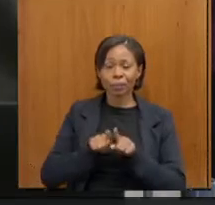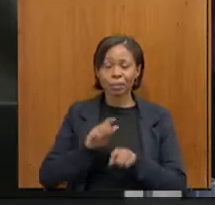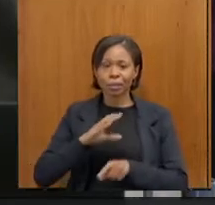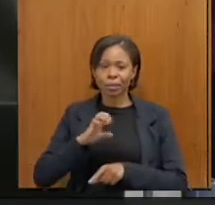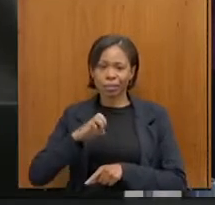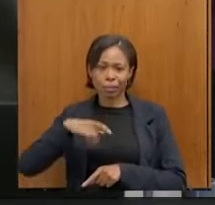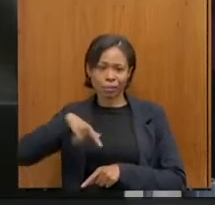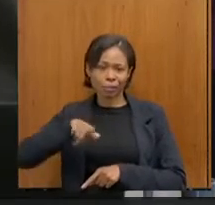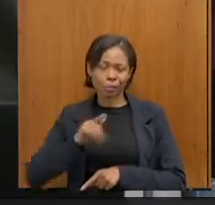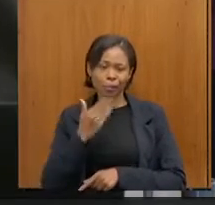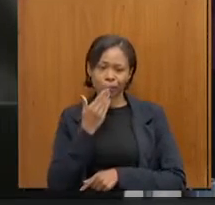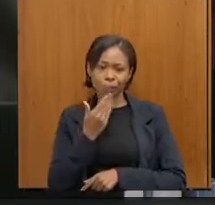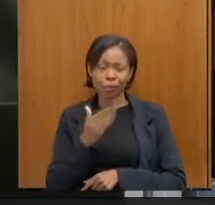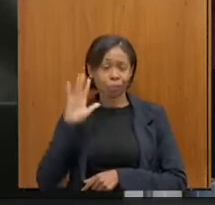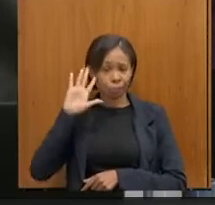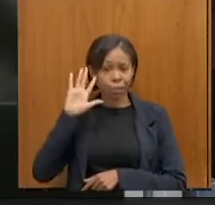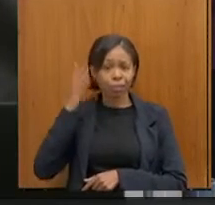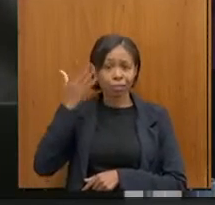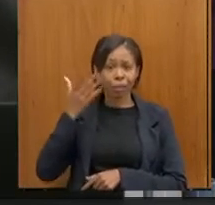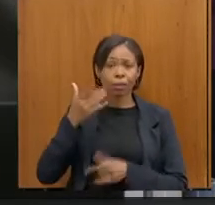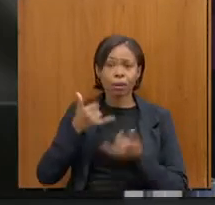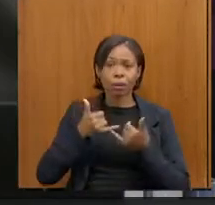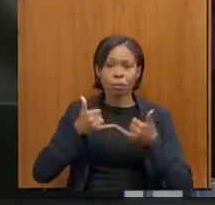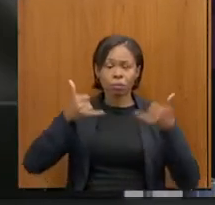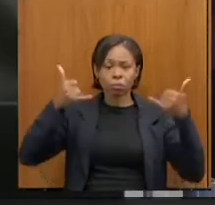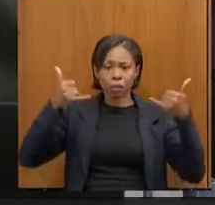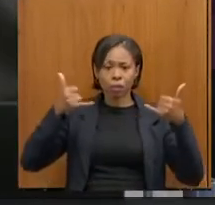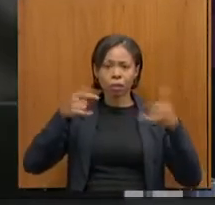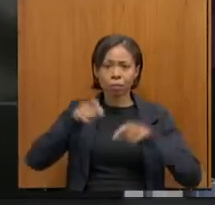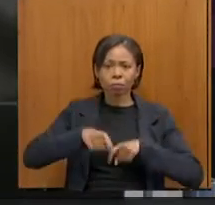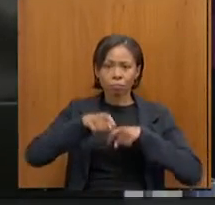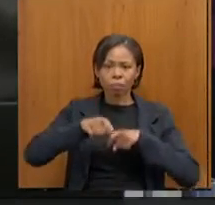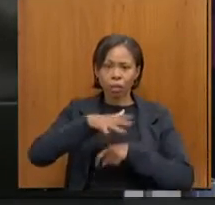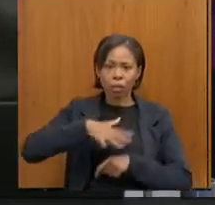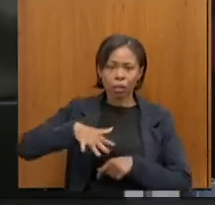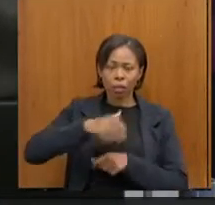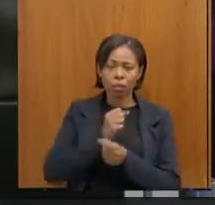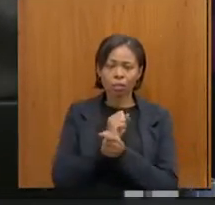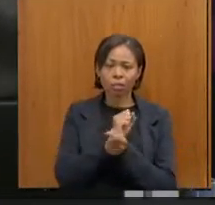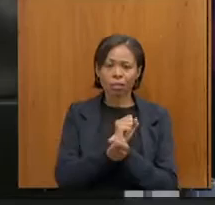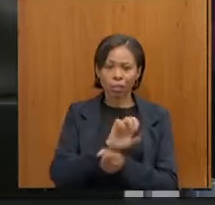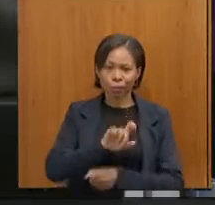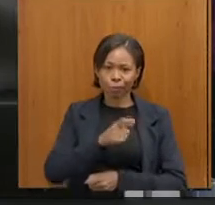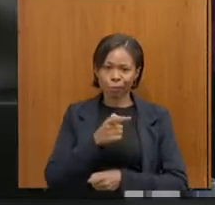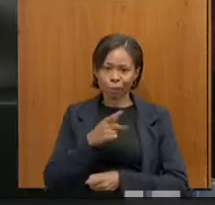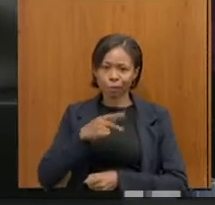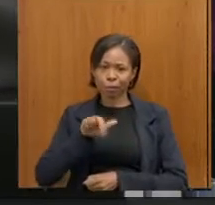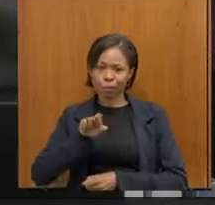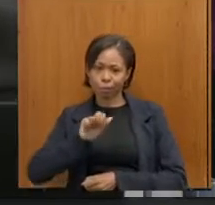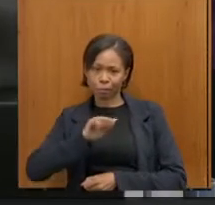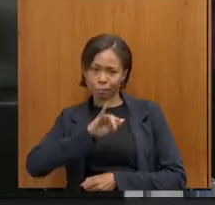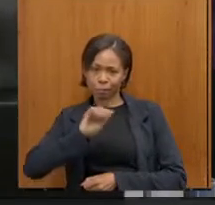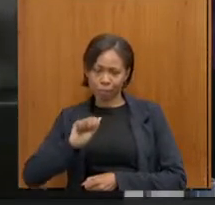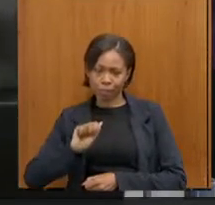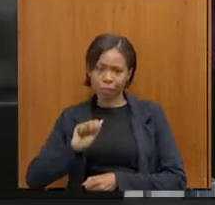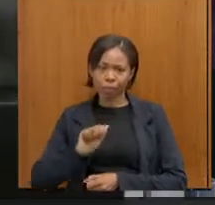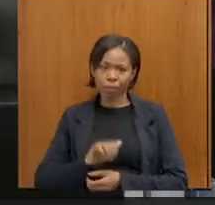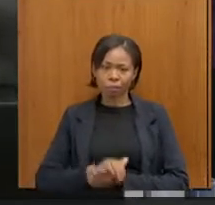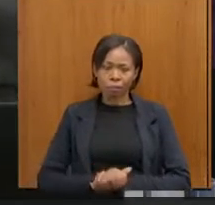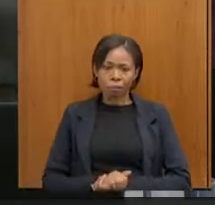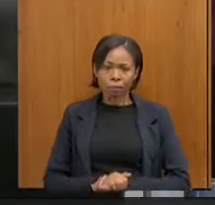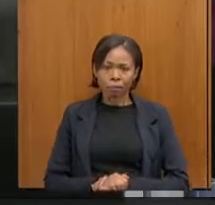de Minas Gerais pedido de providências para eletrificação Rural da Companhia da comunidade quilombola de praia do município de Matias